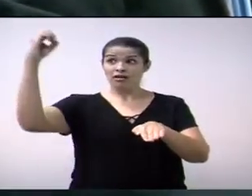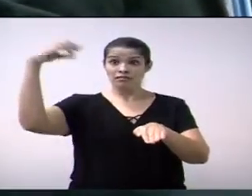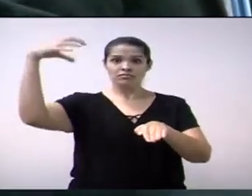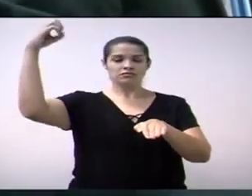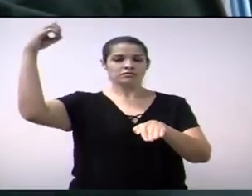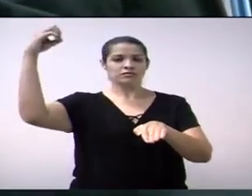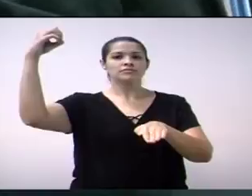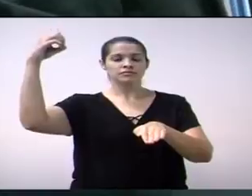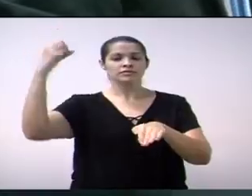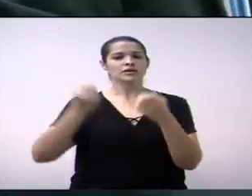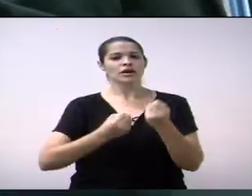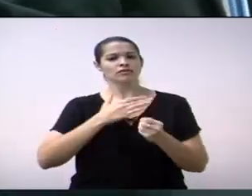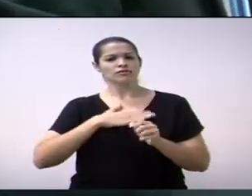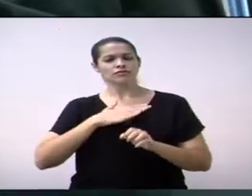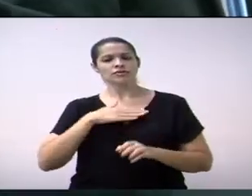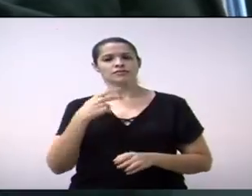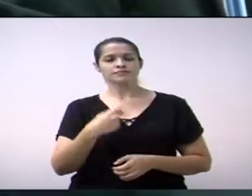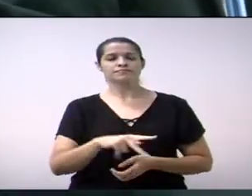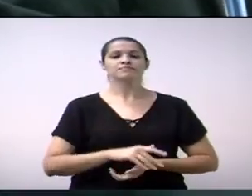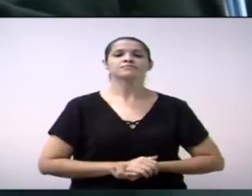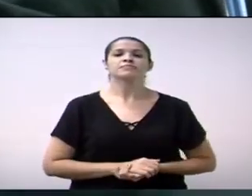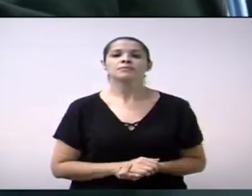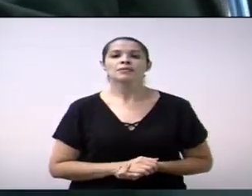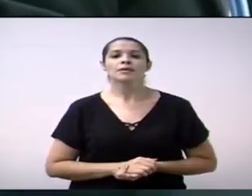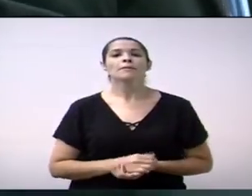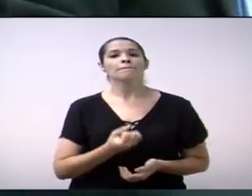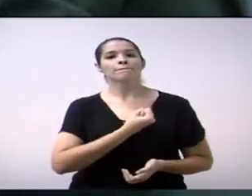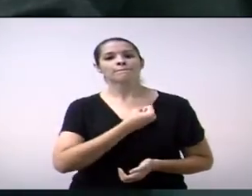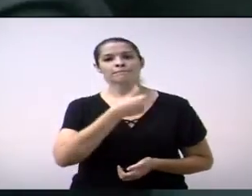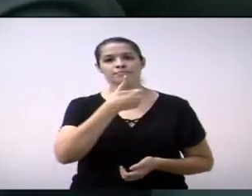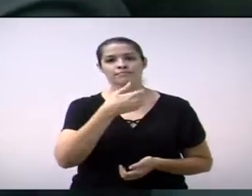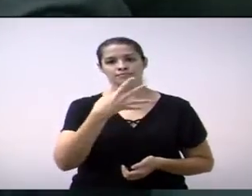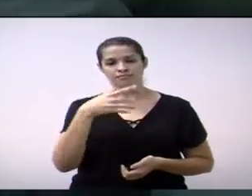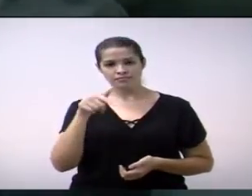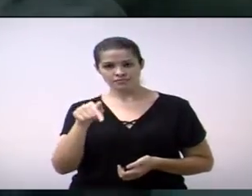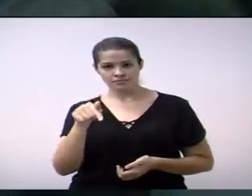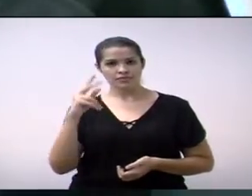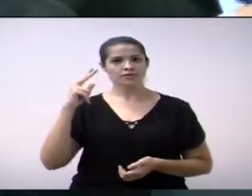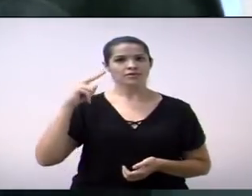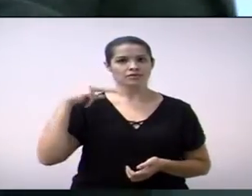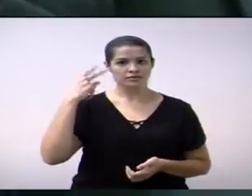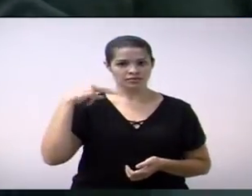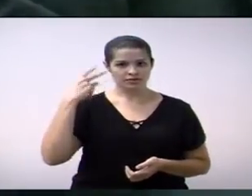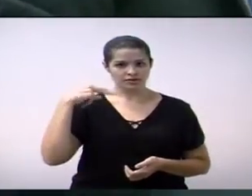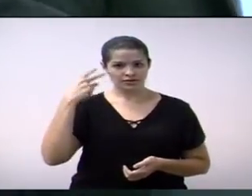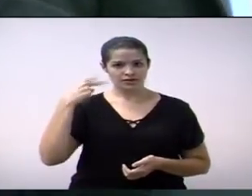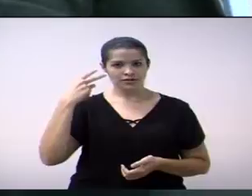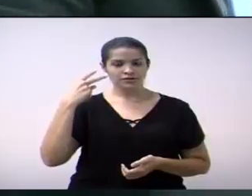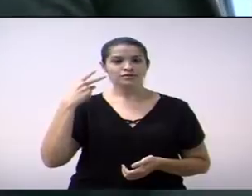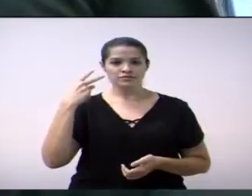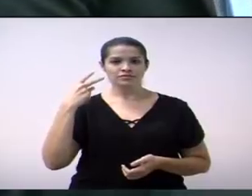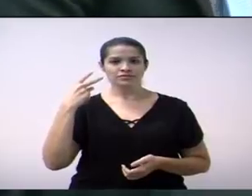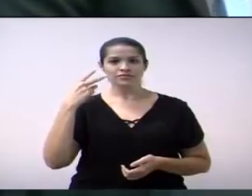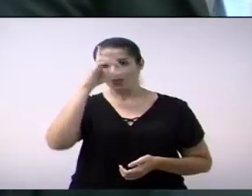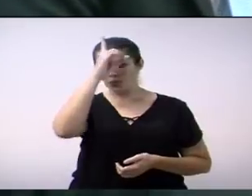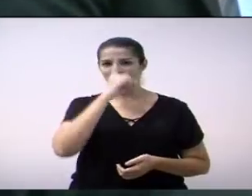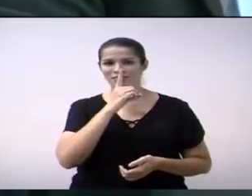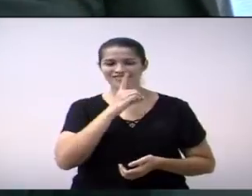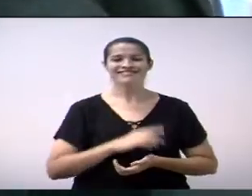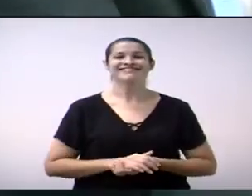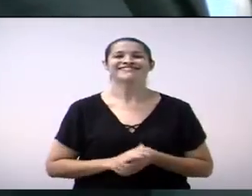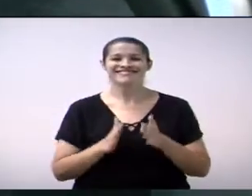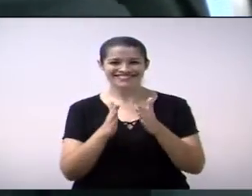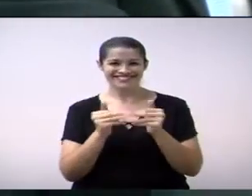José Padovani, no Jardim Leonor. Número 147, vereador Antônio Miguel Ferrari, o Loira, indicando ao Executivo a